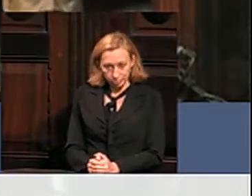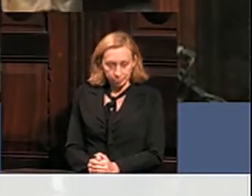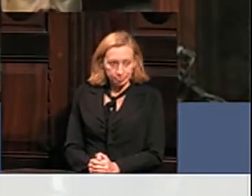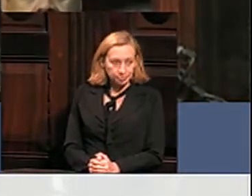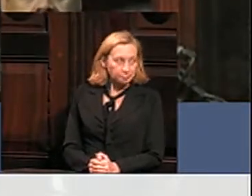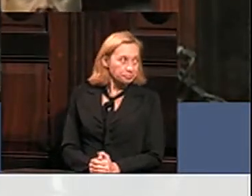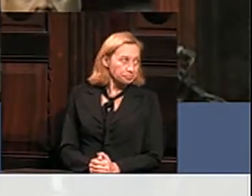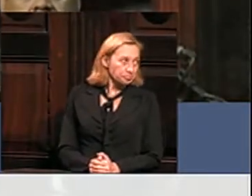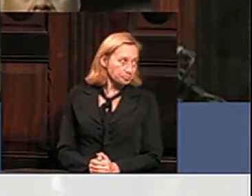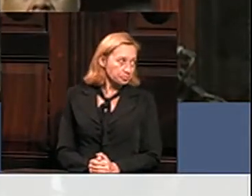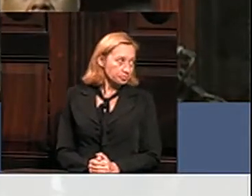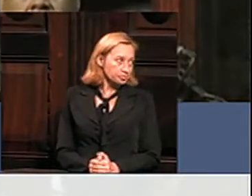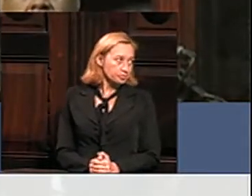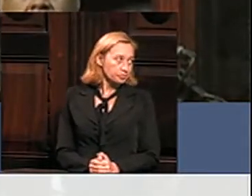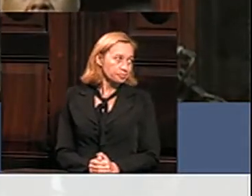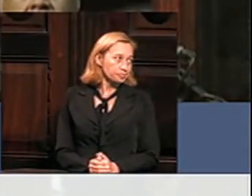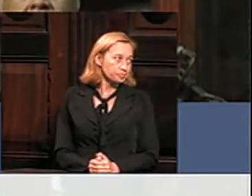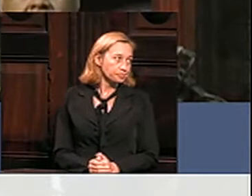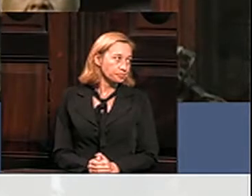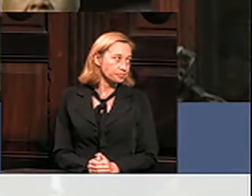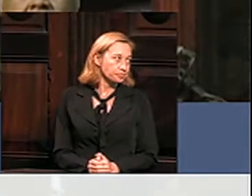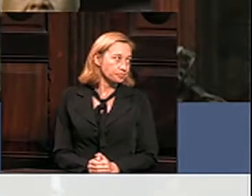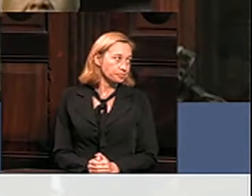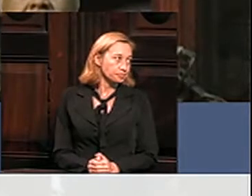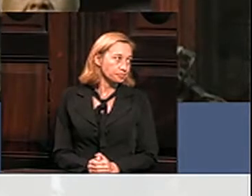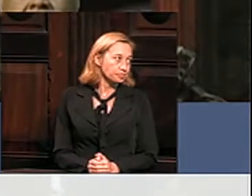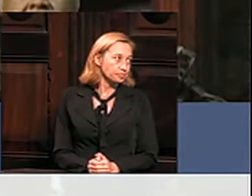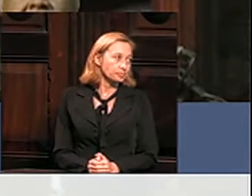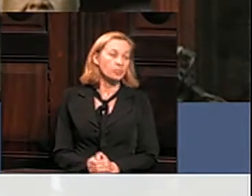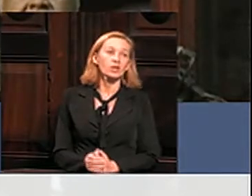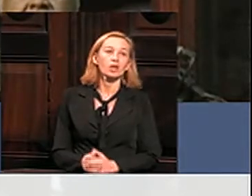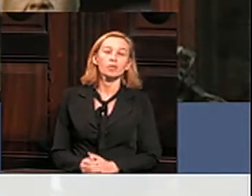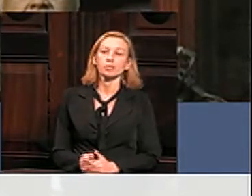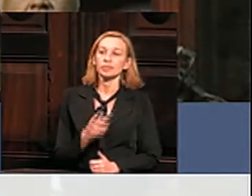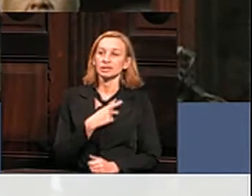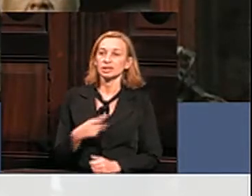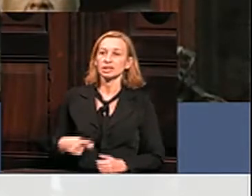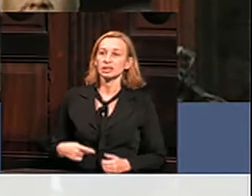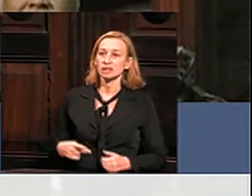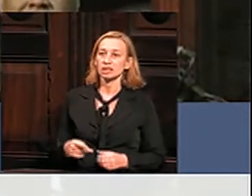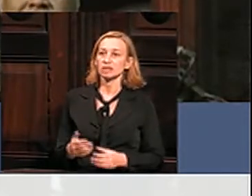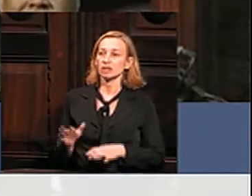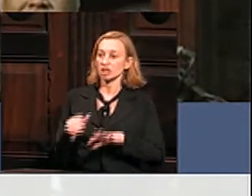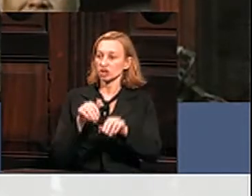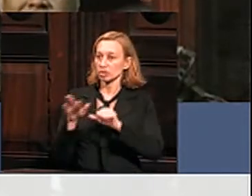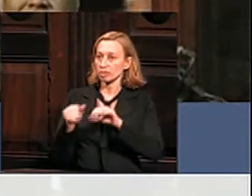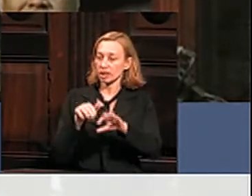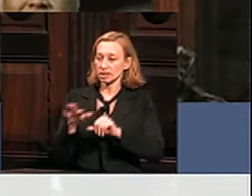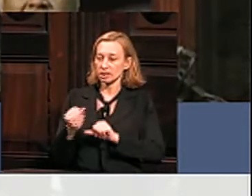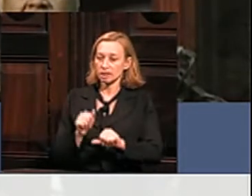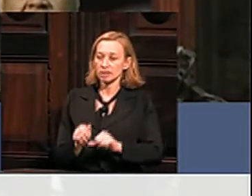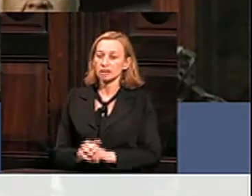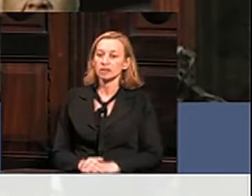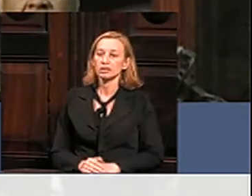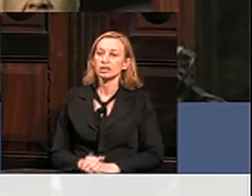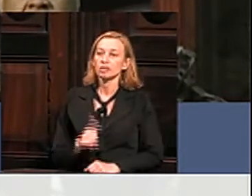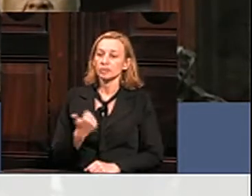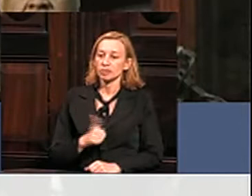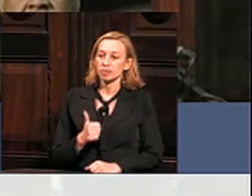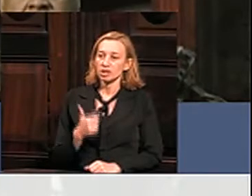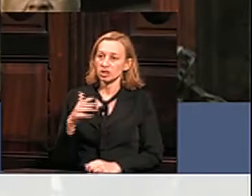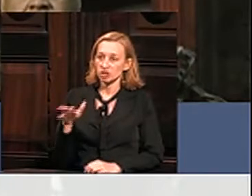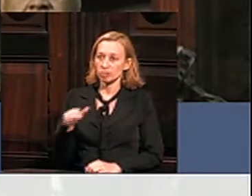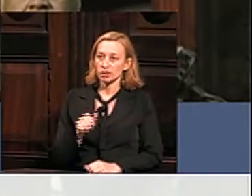Em procedimento de votação, a presidência, adiantando o processo, fará a chamada, a primeira